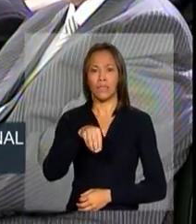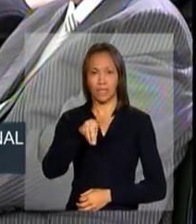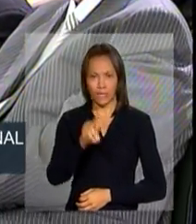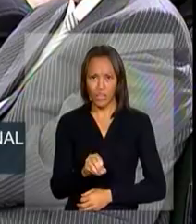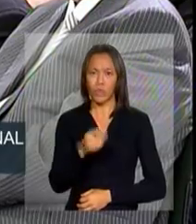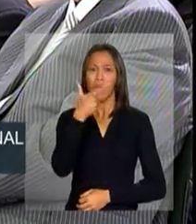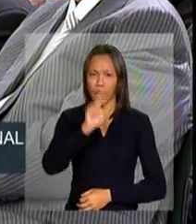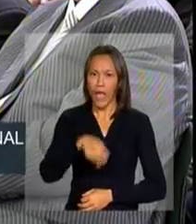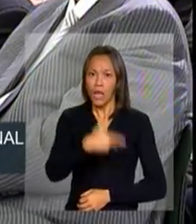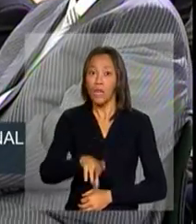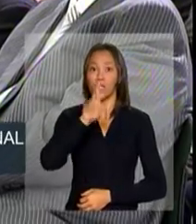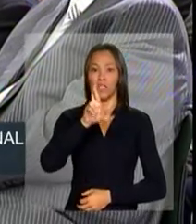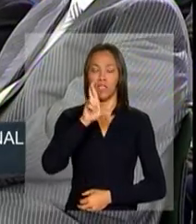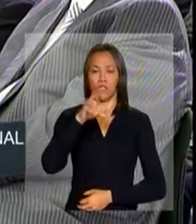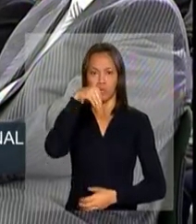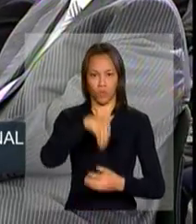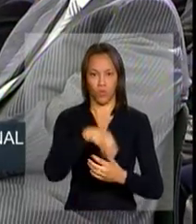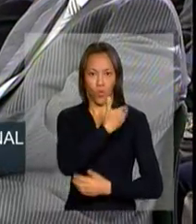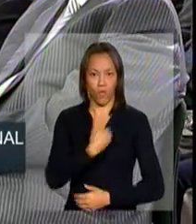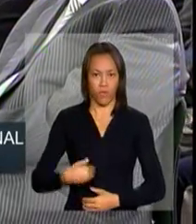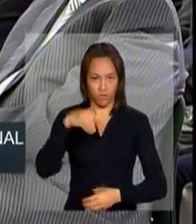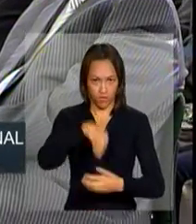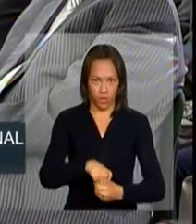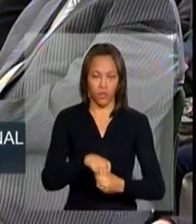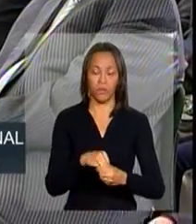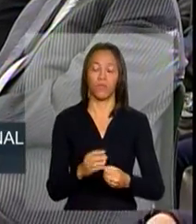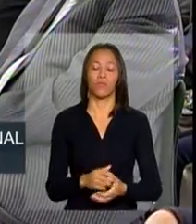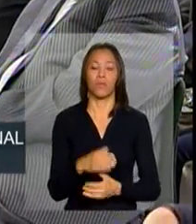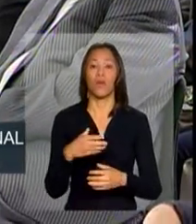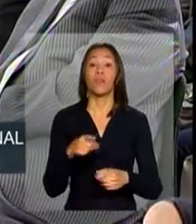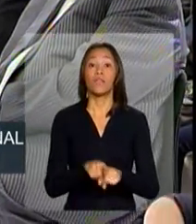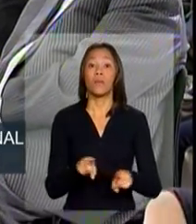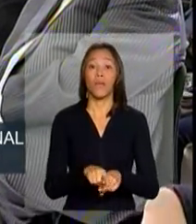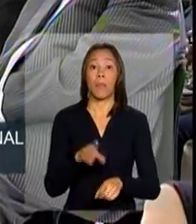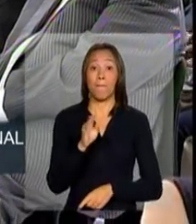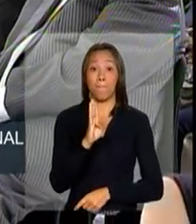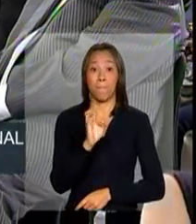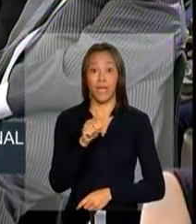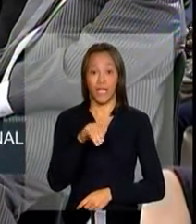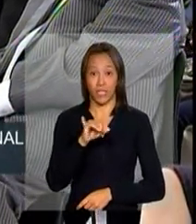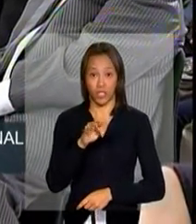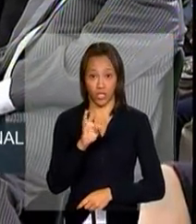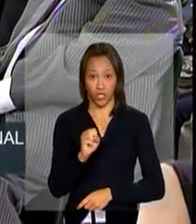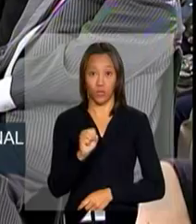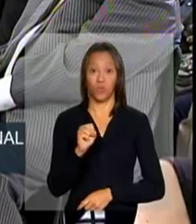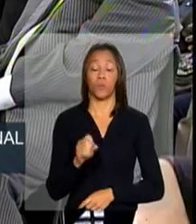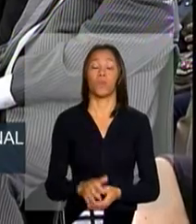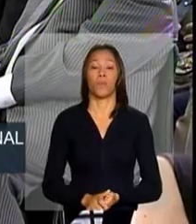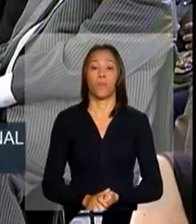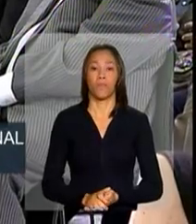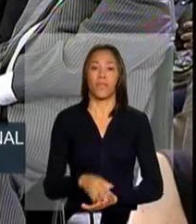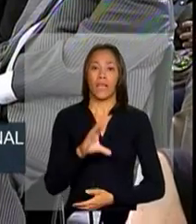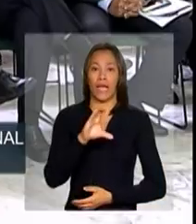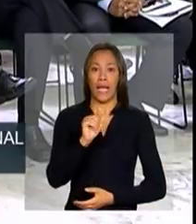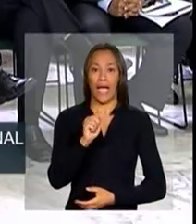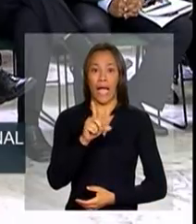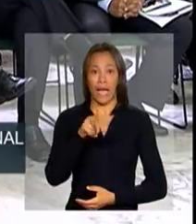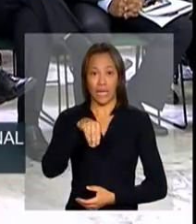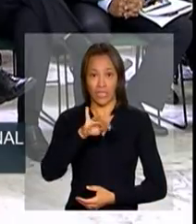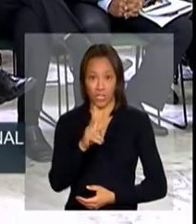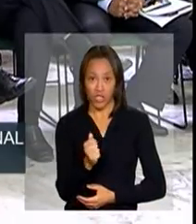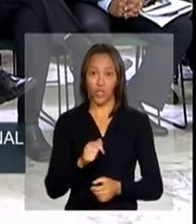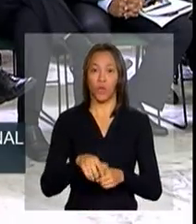governo na Câmara dos Deputados. Alex Canziani, Benedita da Silva, Bif, Carlinhos